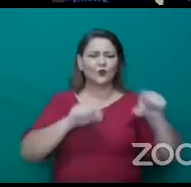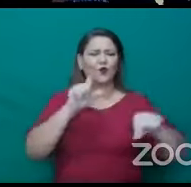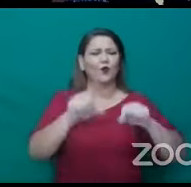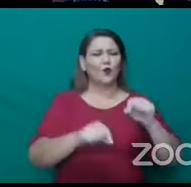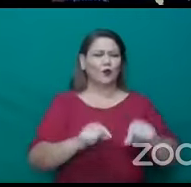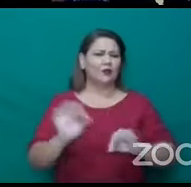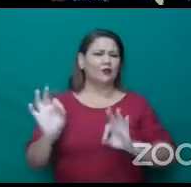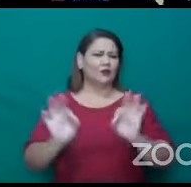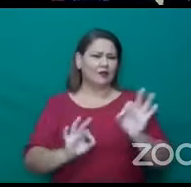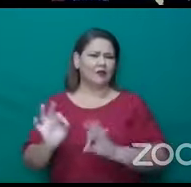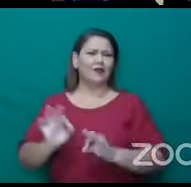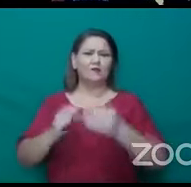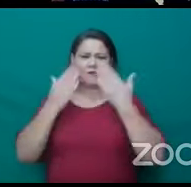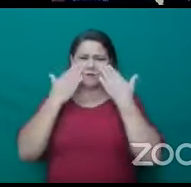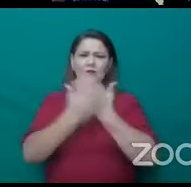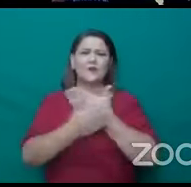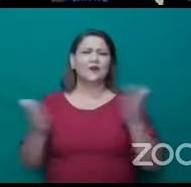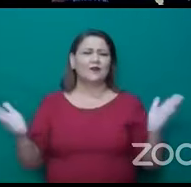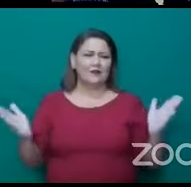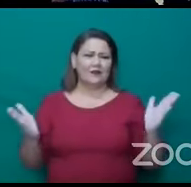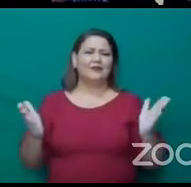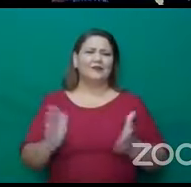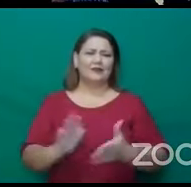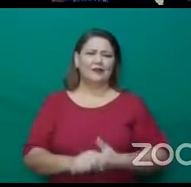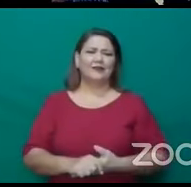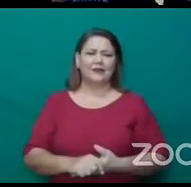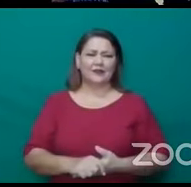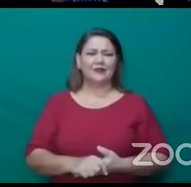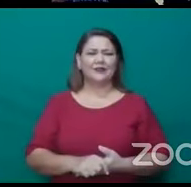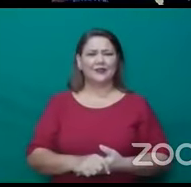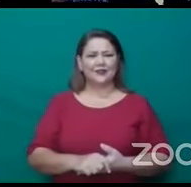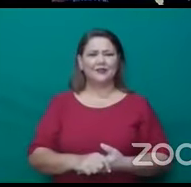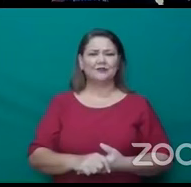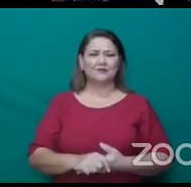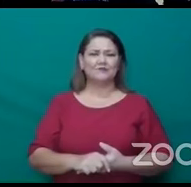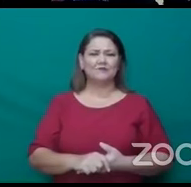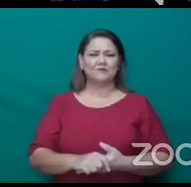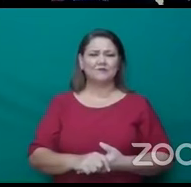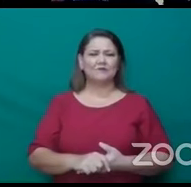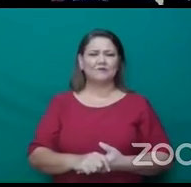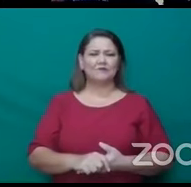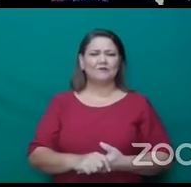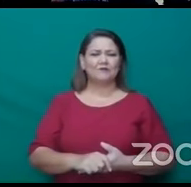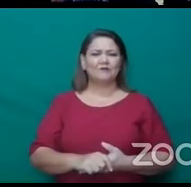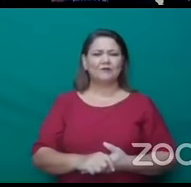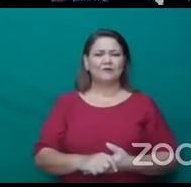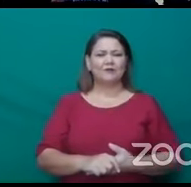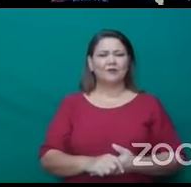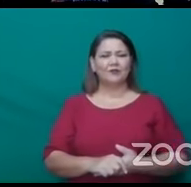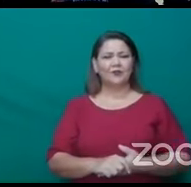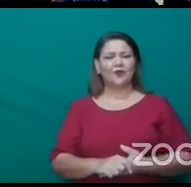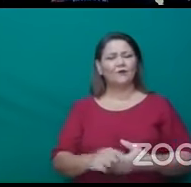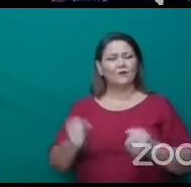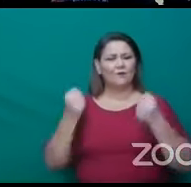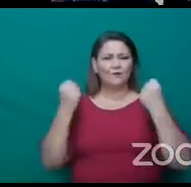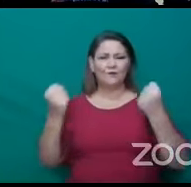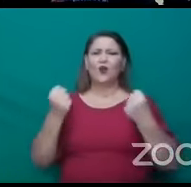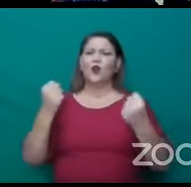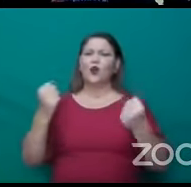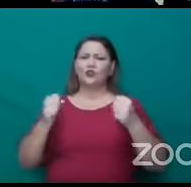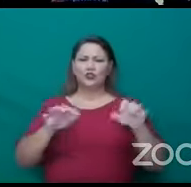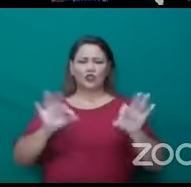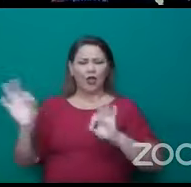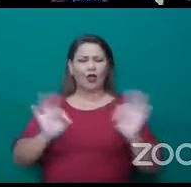gente deixou bem escancarado, assim. E é isso, essa paixão, assim, muito forte. E aí foi, a